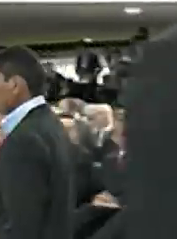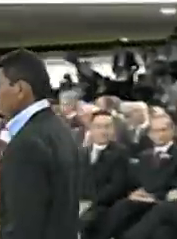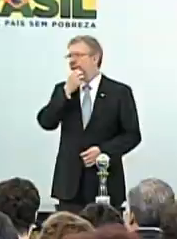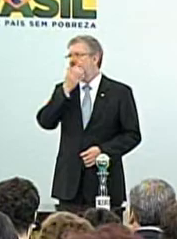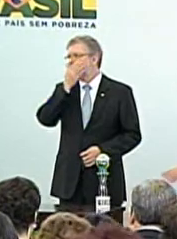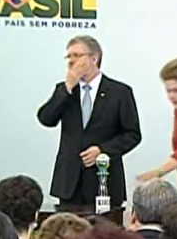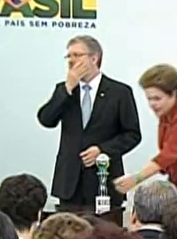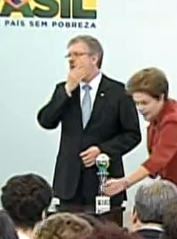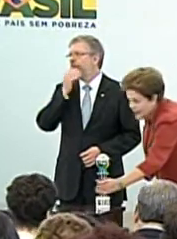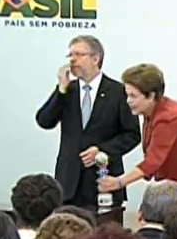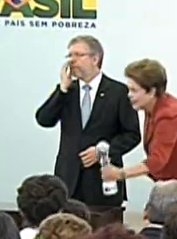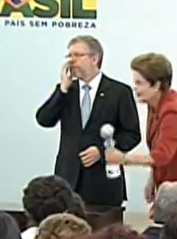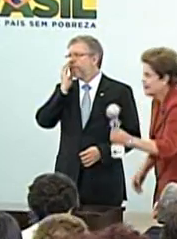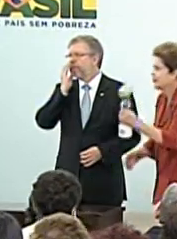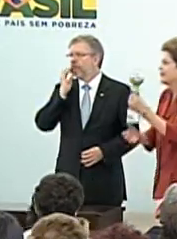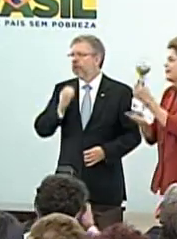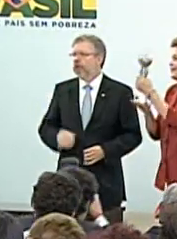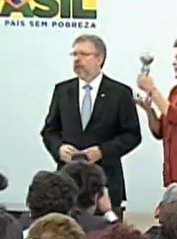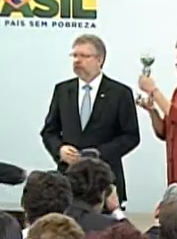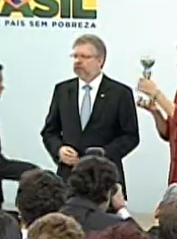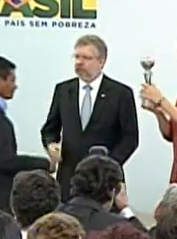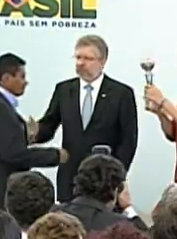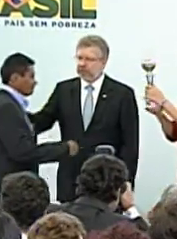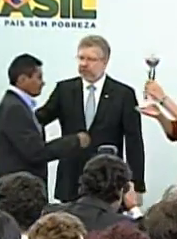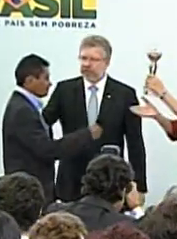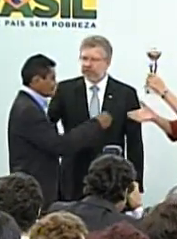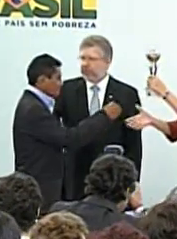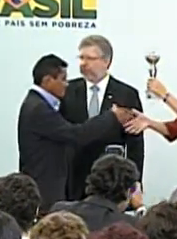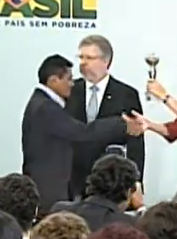associativa do alto turi